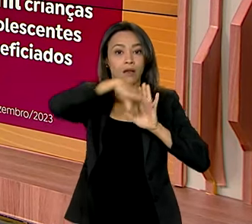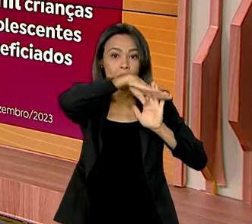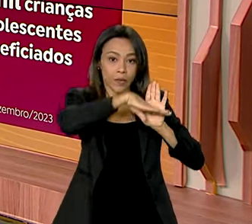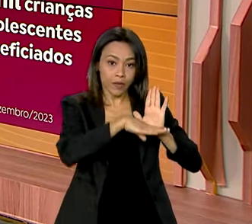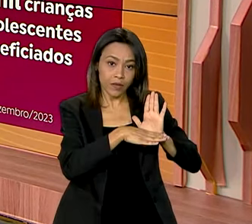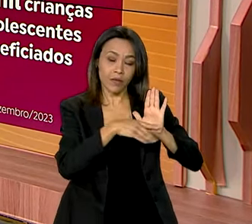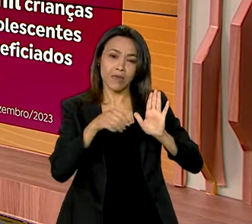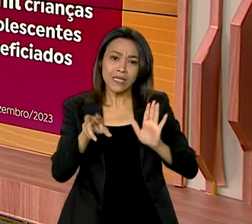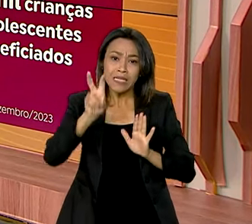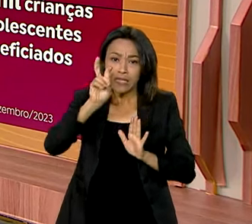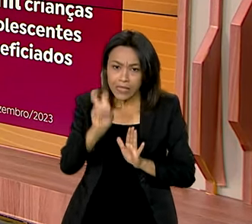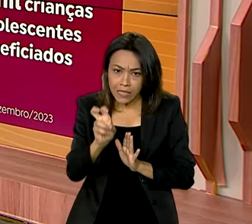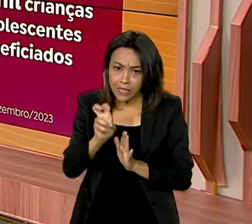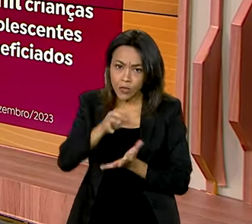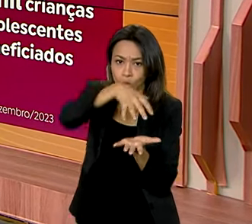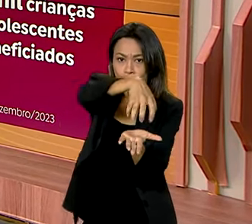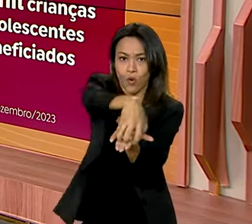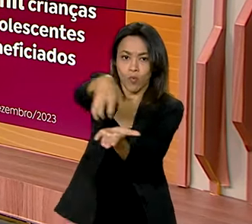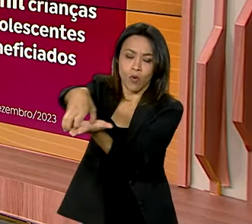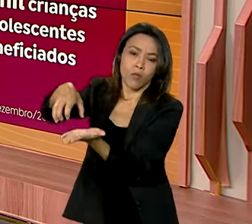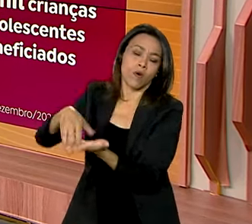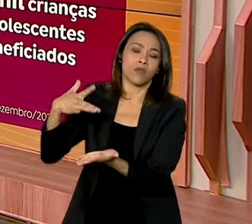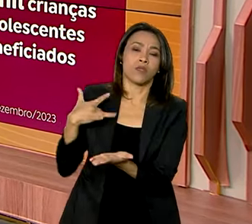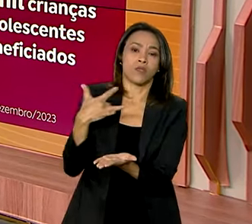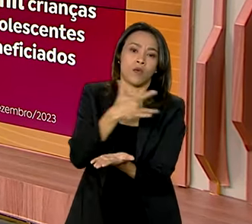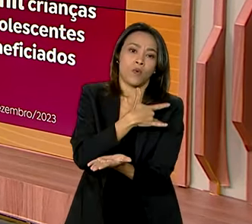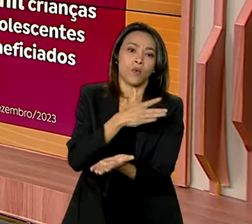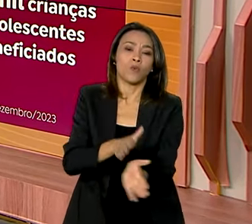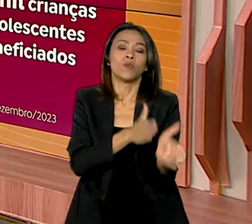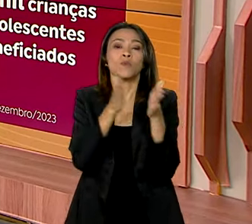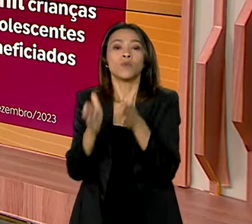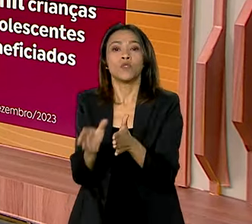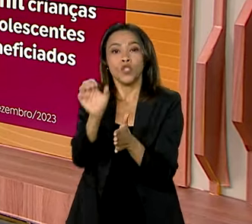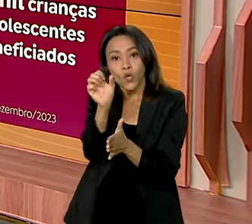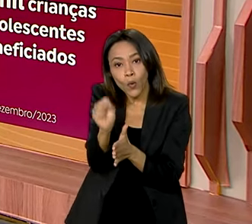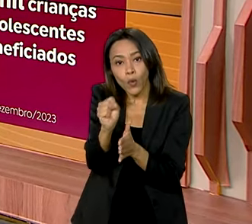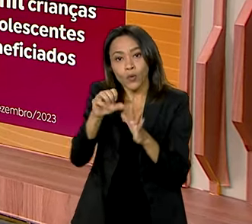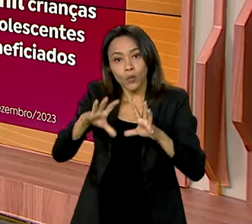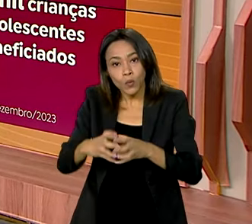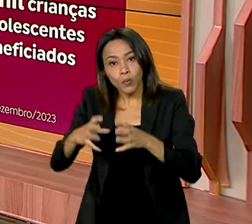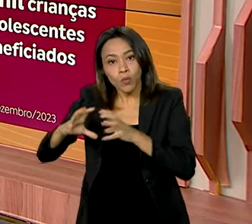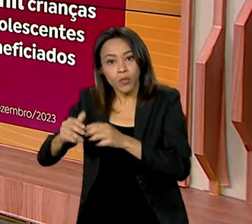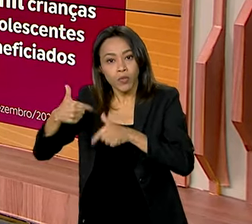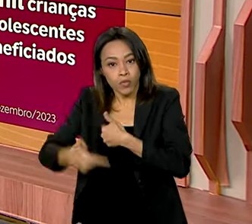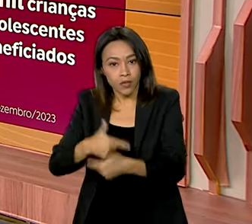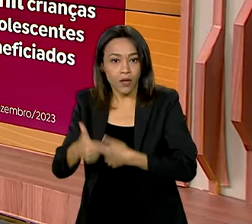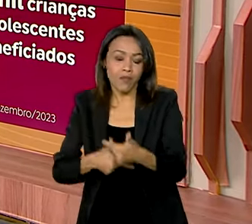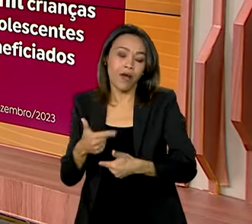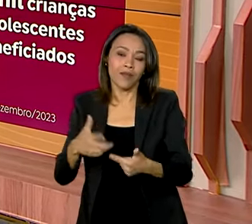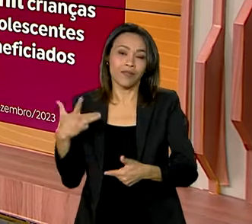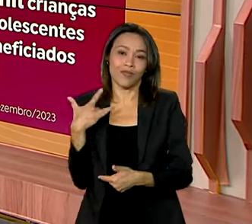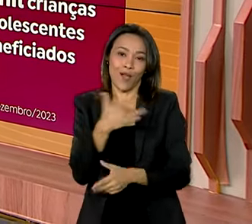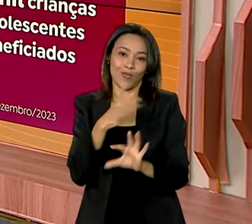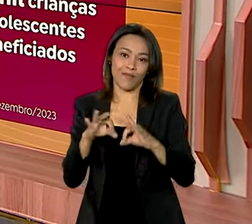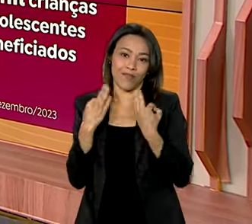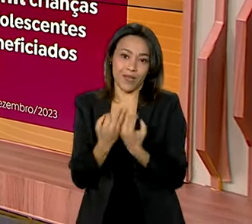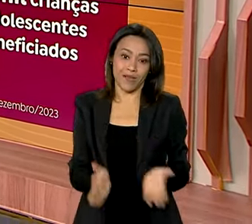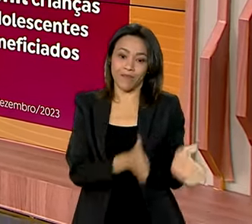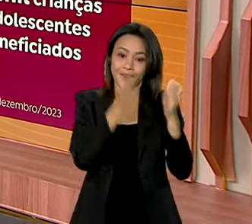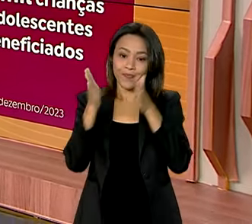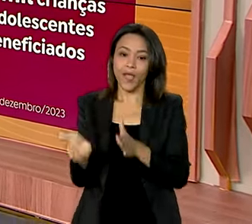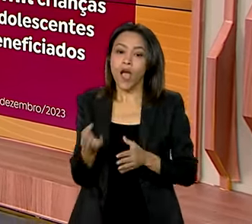5 unidades básicas de saúde e 8 equipes do programa Saúde da Família. E na